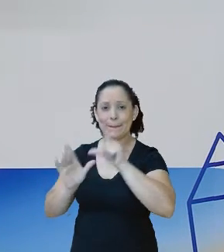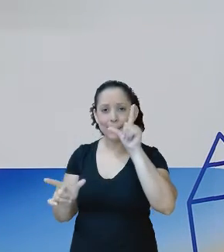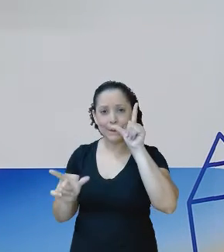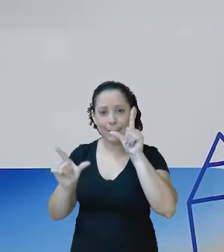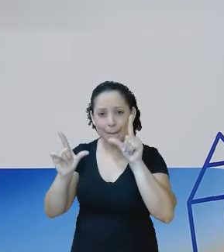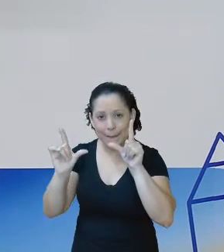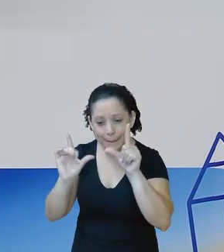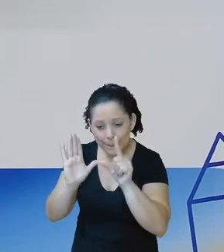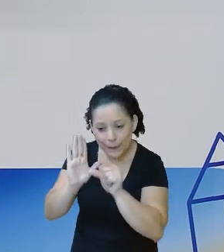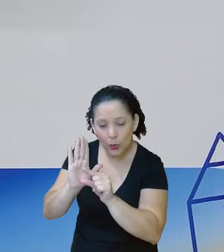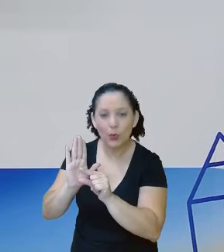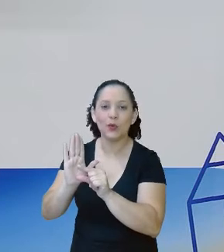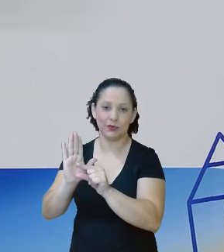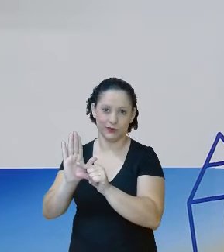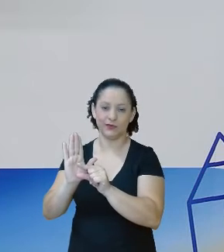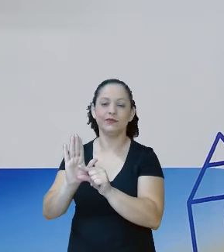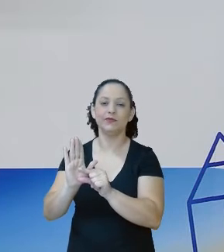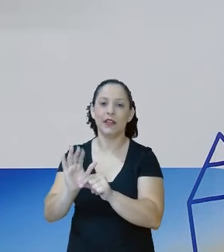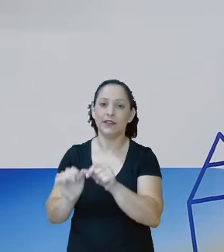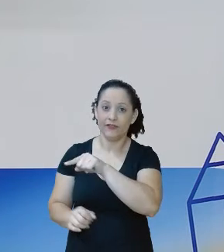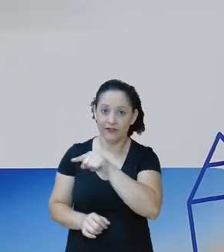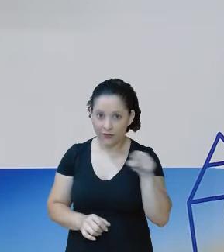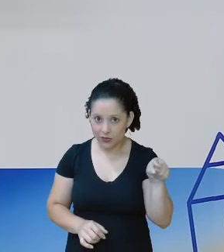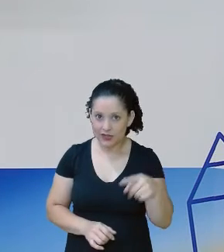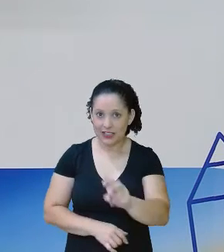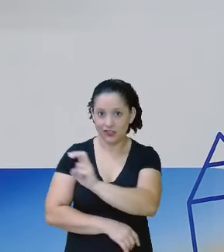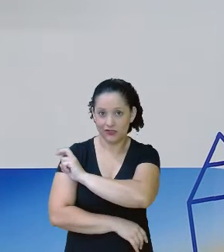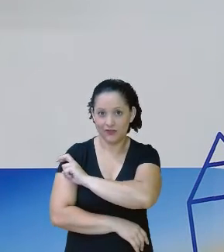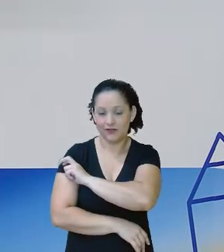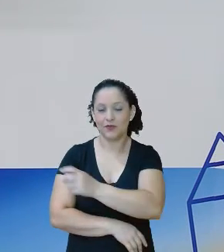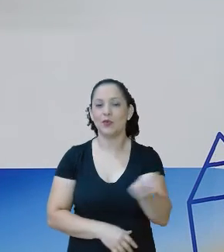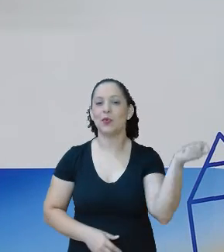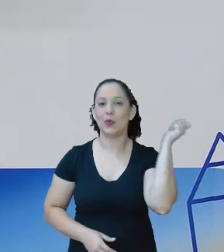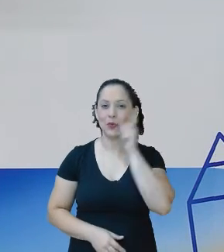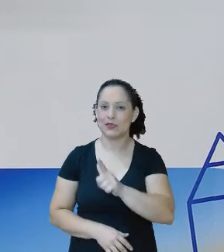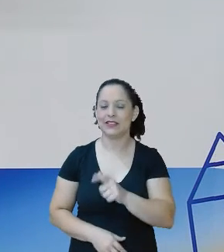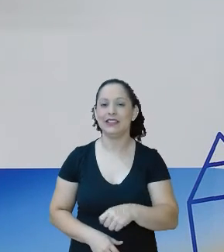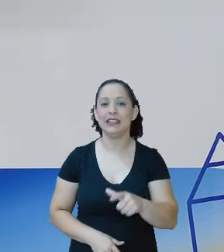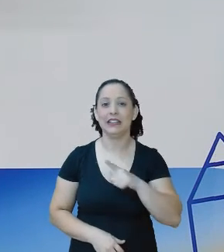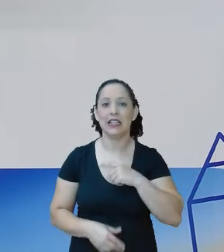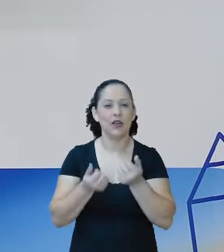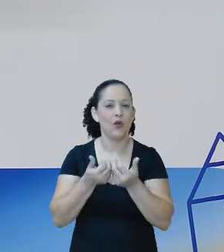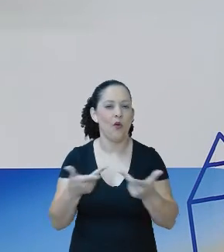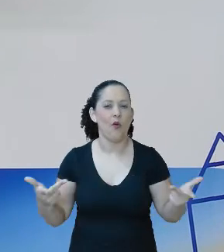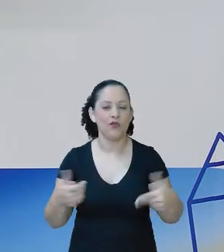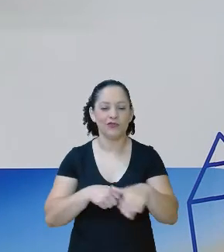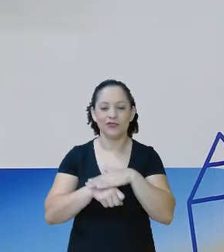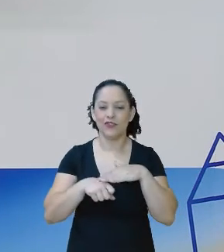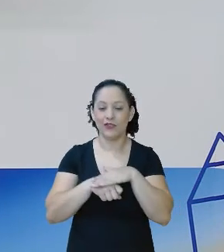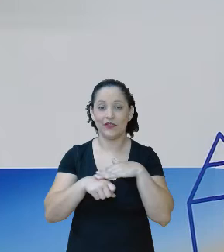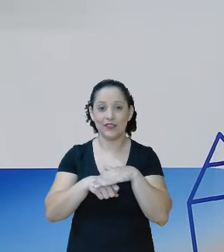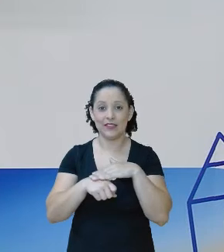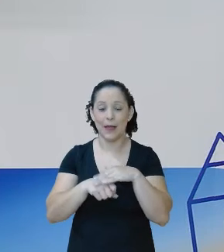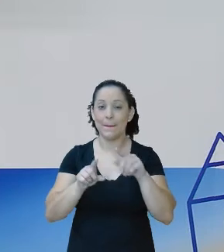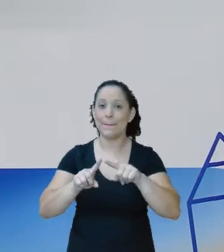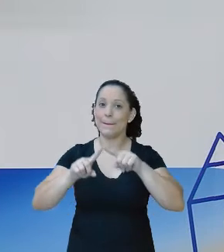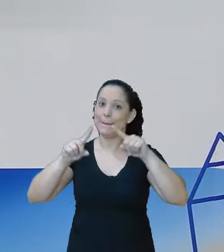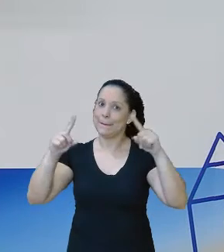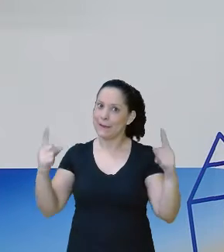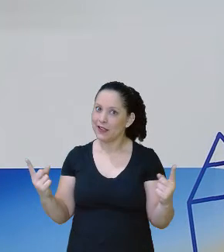que você, do quinto ano, consegue fazer. Eu ainda tinha bastante coisas para a gente estar conversando aqui,